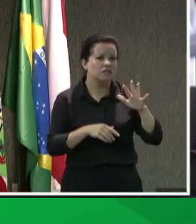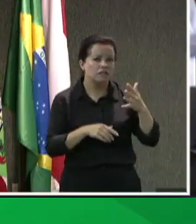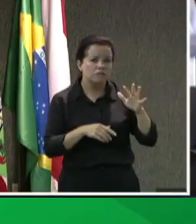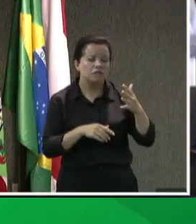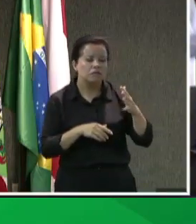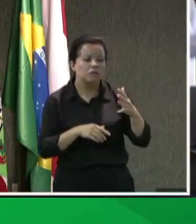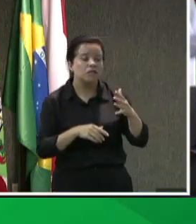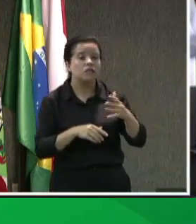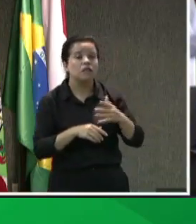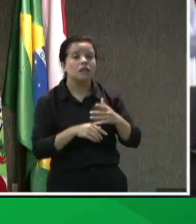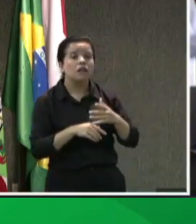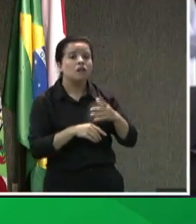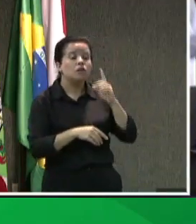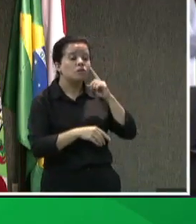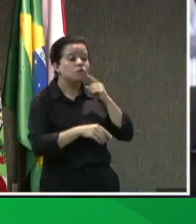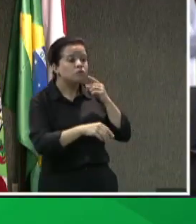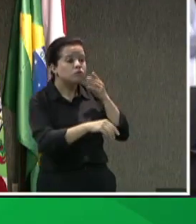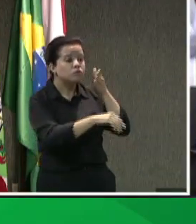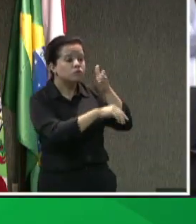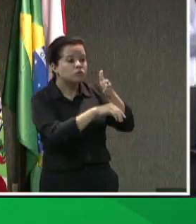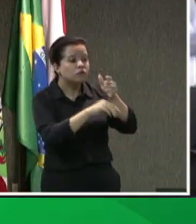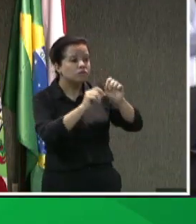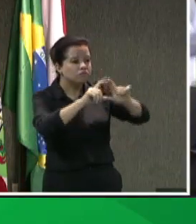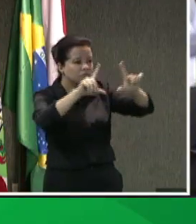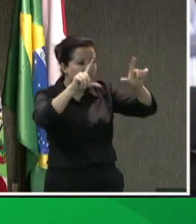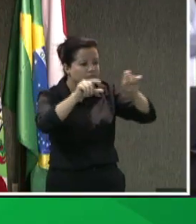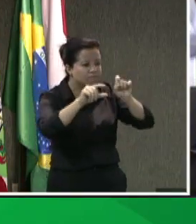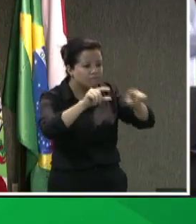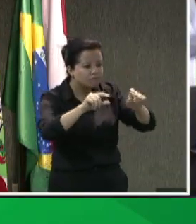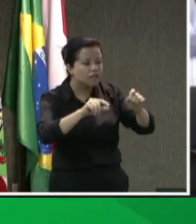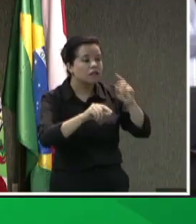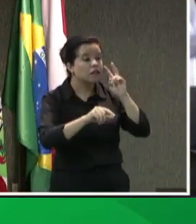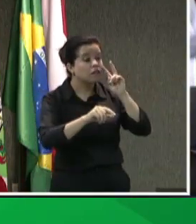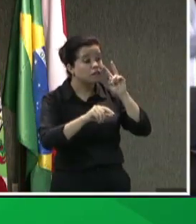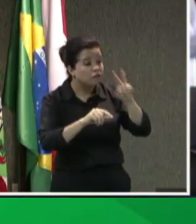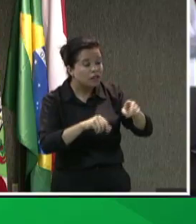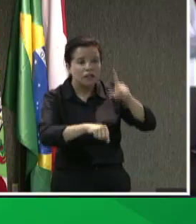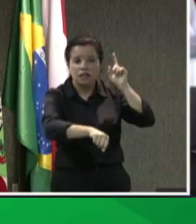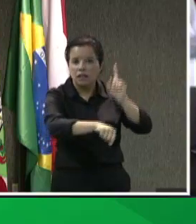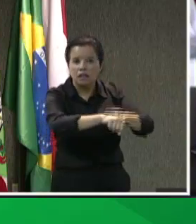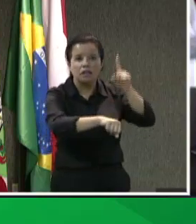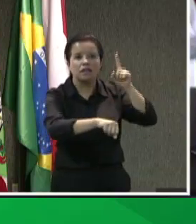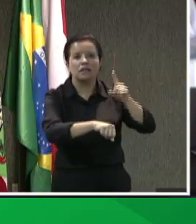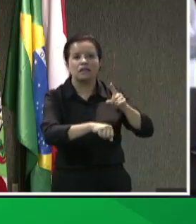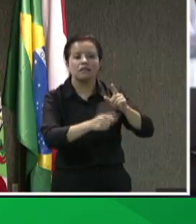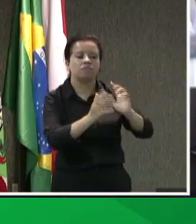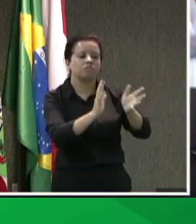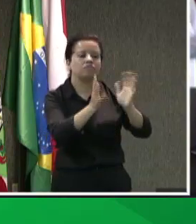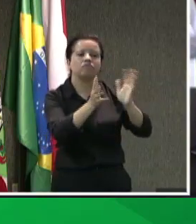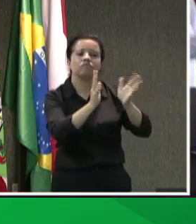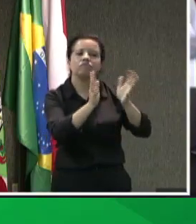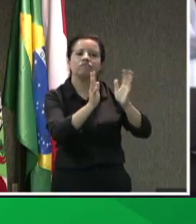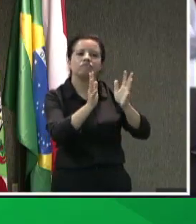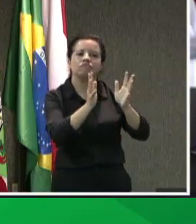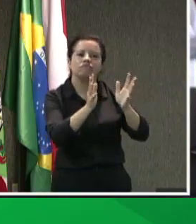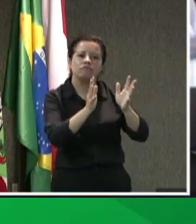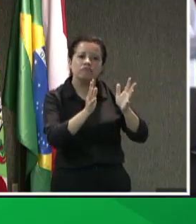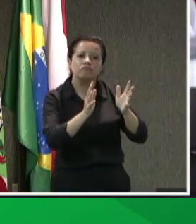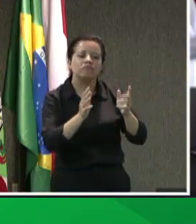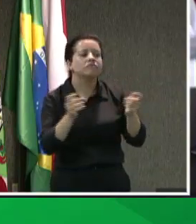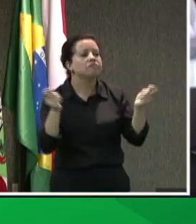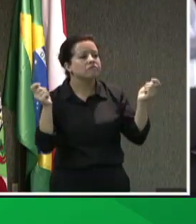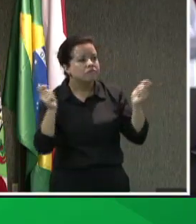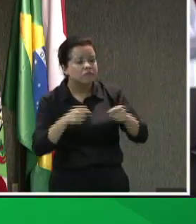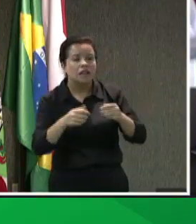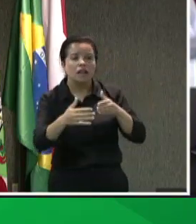acessar esse equipamento vai ter esse intérprete automaticamente, simultaneamente, até viabilizando esse contato e podendo quebrar